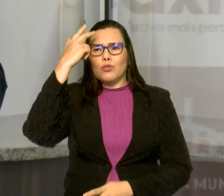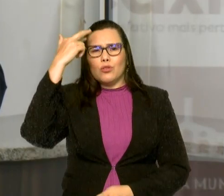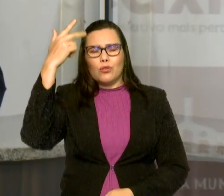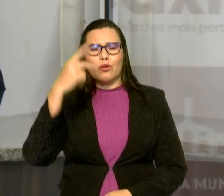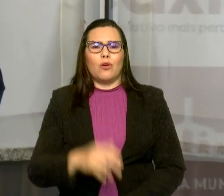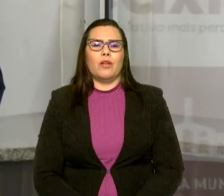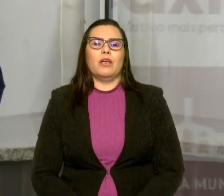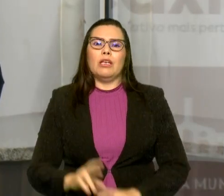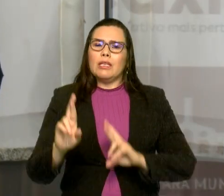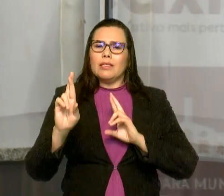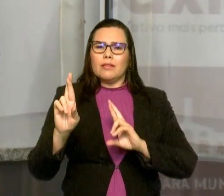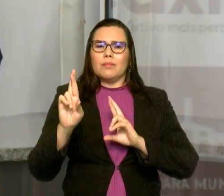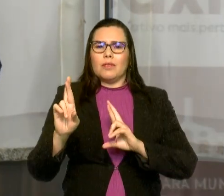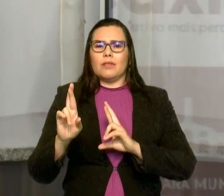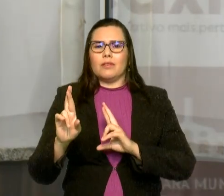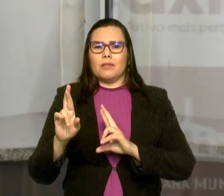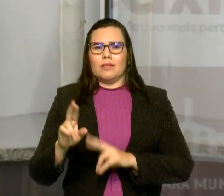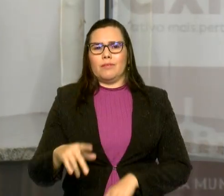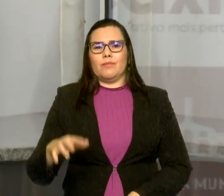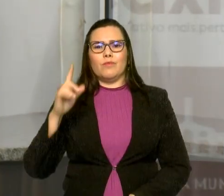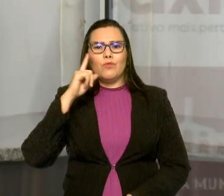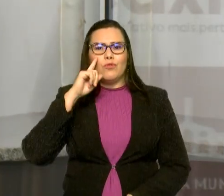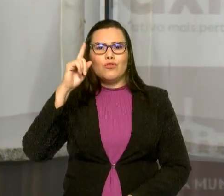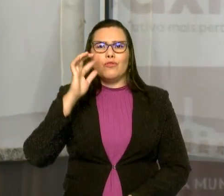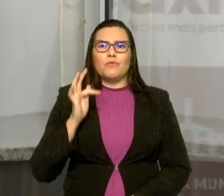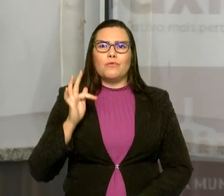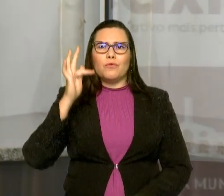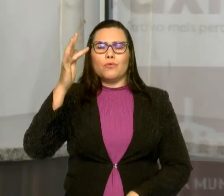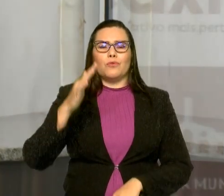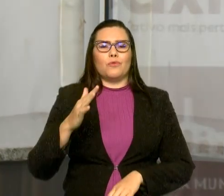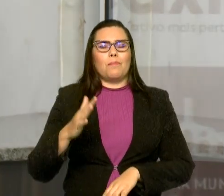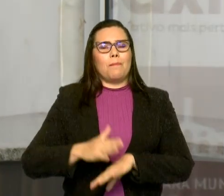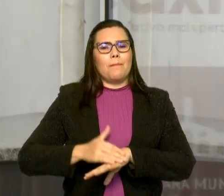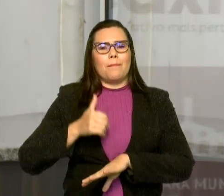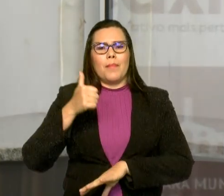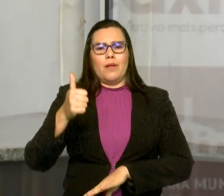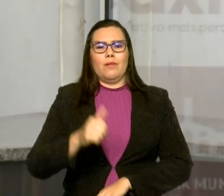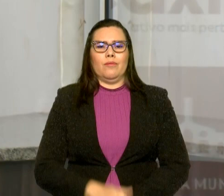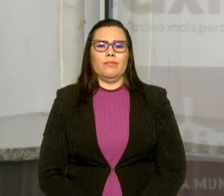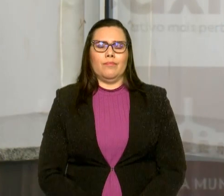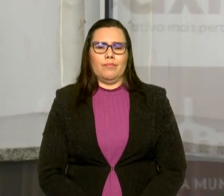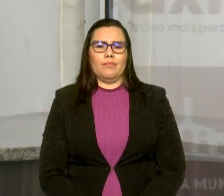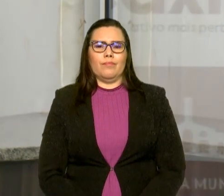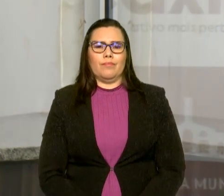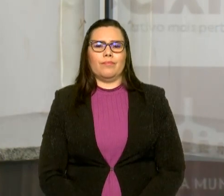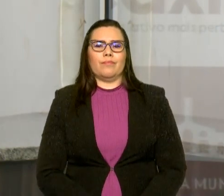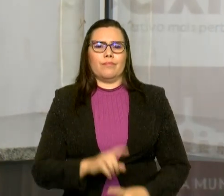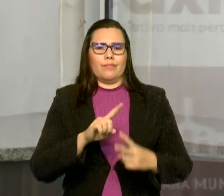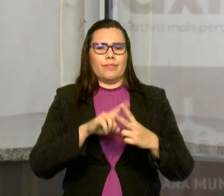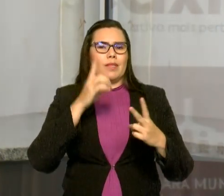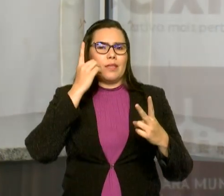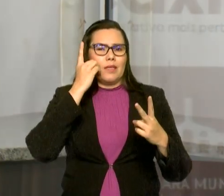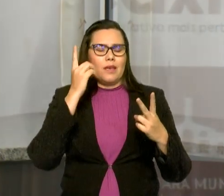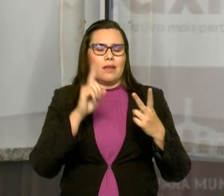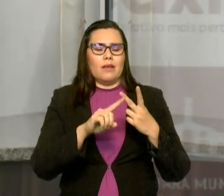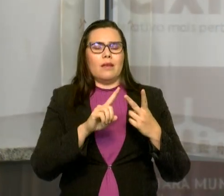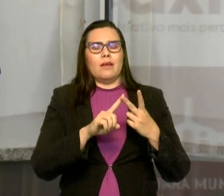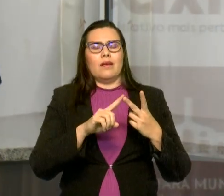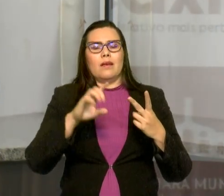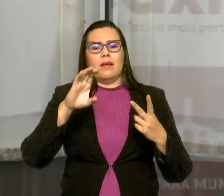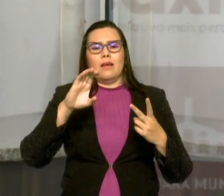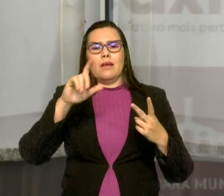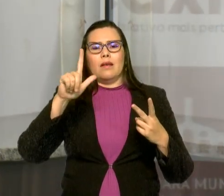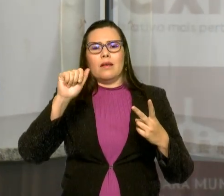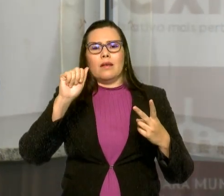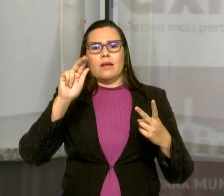dias melhores, a Daniela e a Cláudia Coutinho. É a história escrita por aqueles que tiveram o privilégio divino